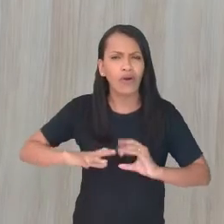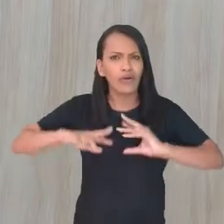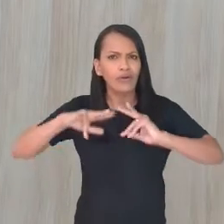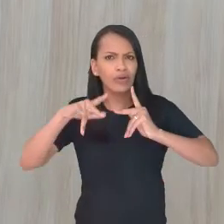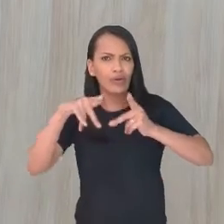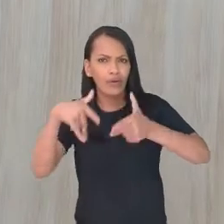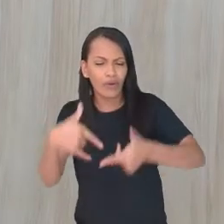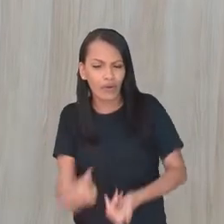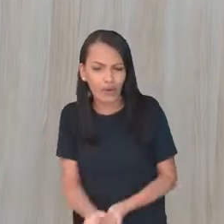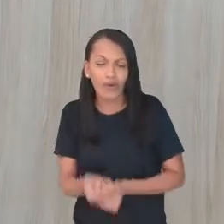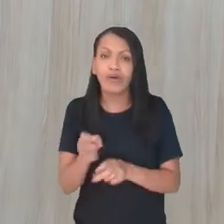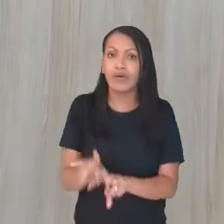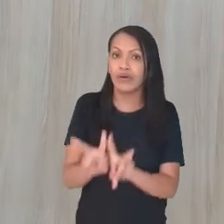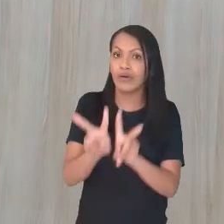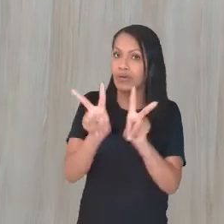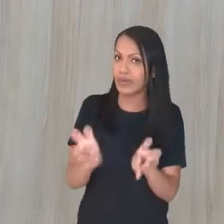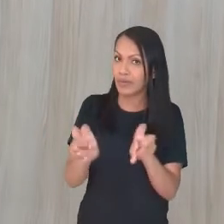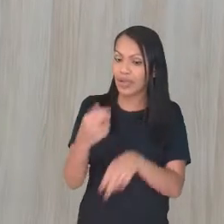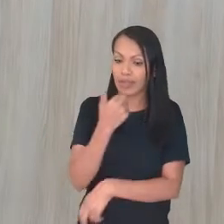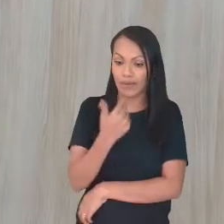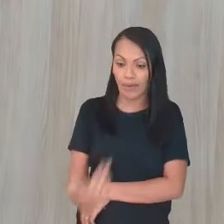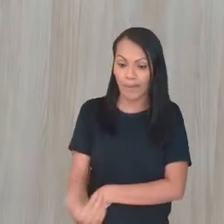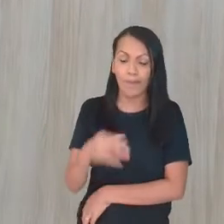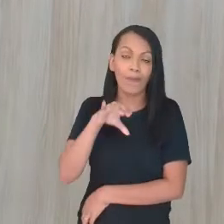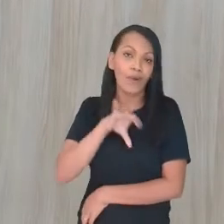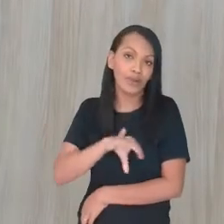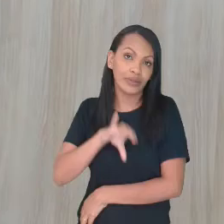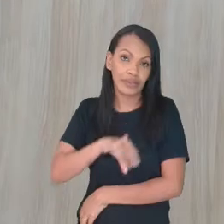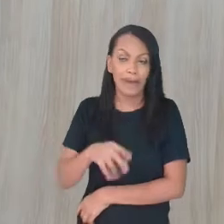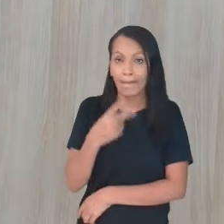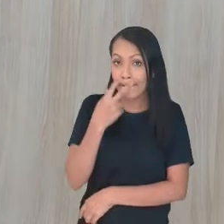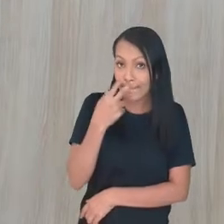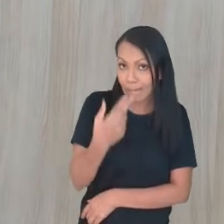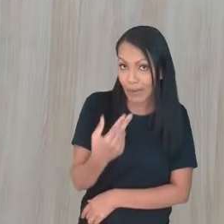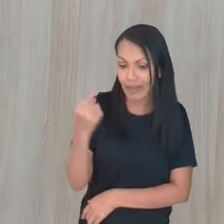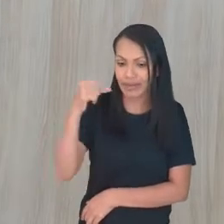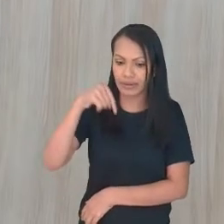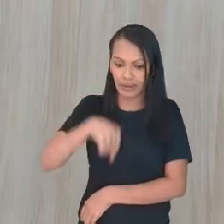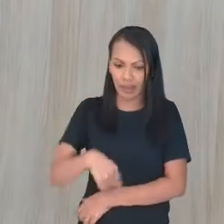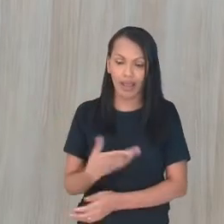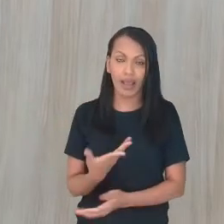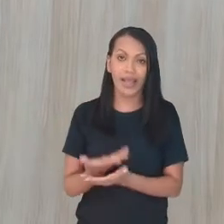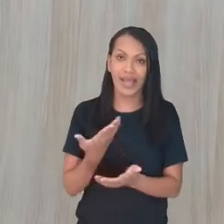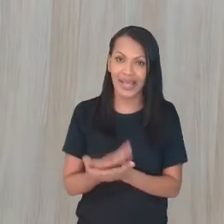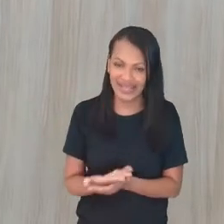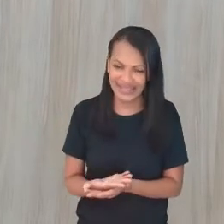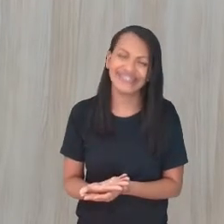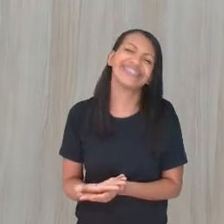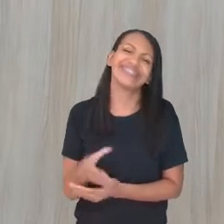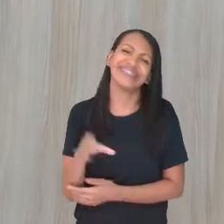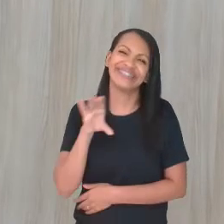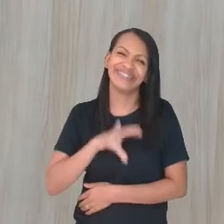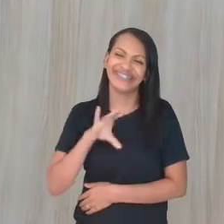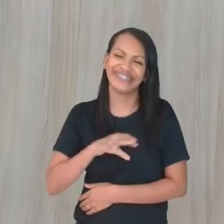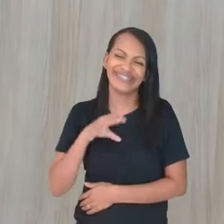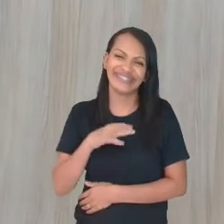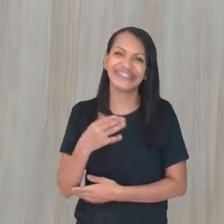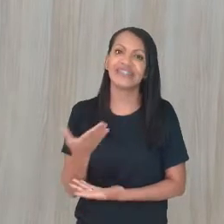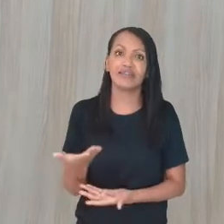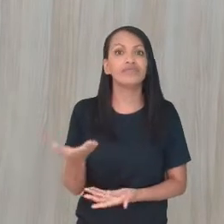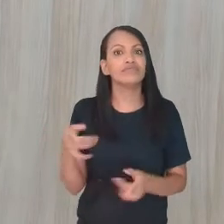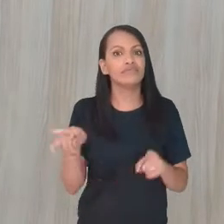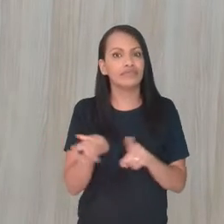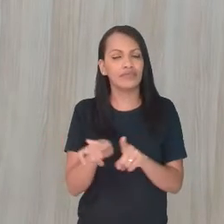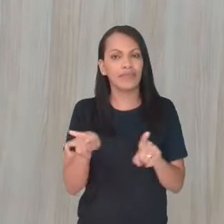nossos assuntos de língua portuguesa, porque parece não, mas estamos aqui na aula de língua portuguesa. E estou